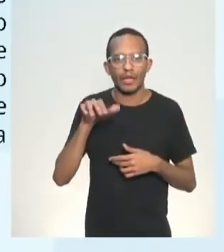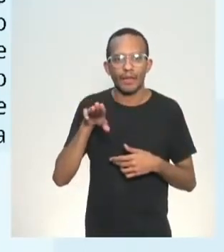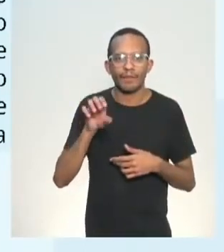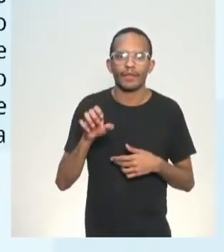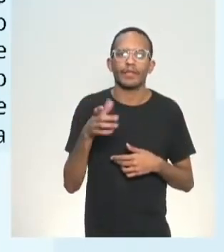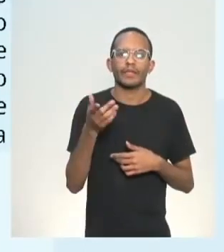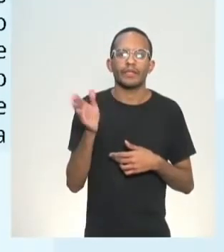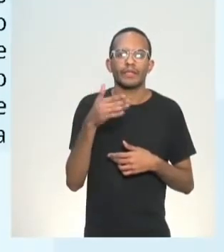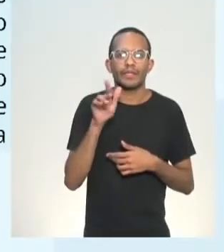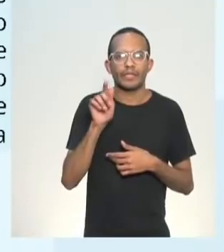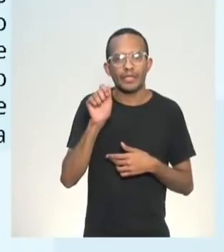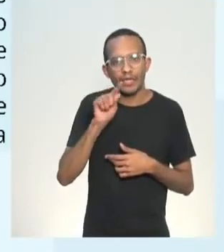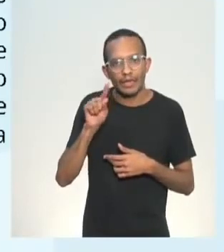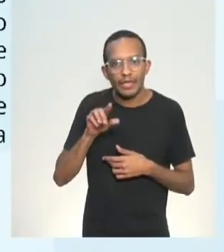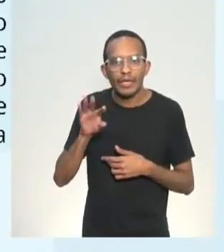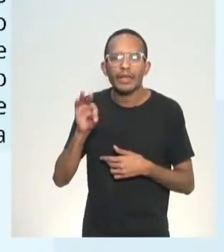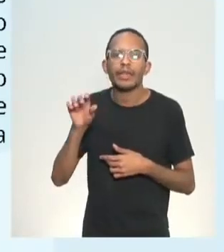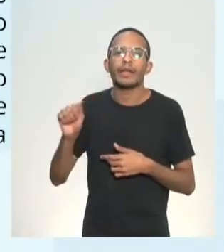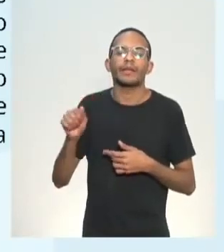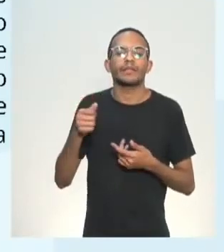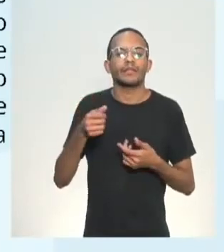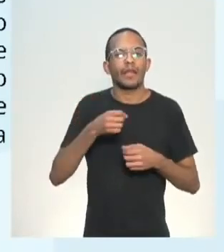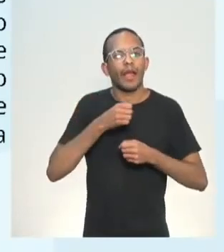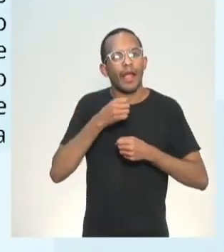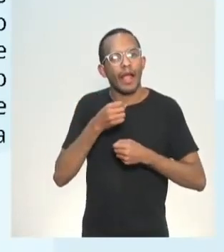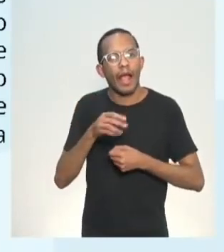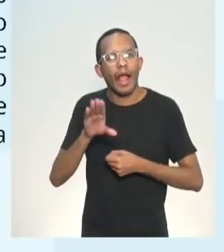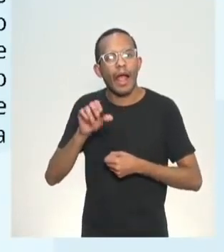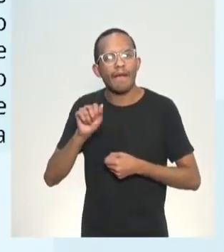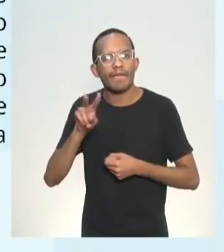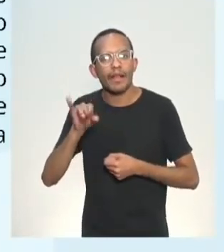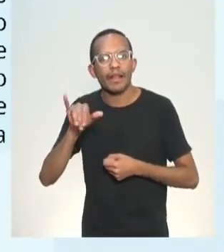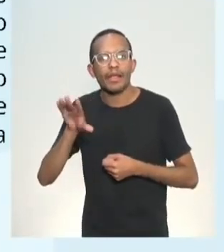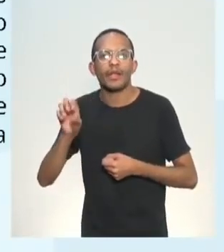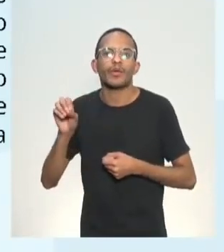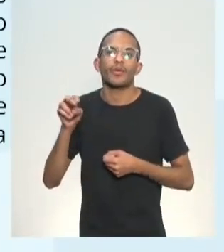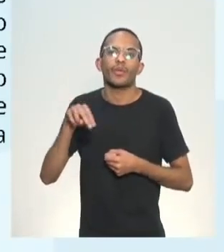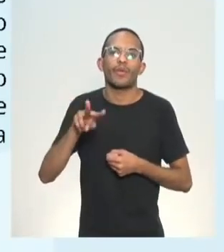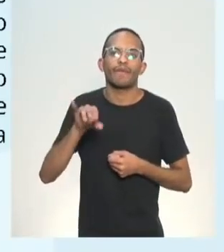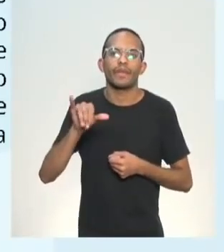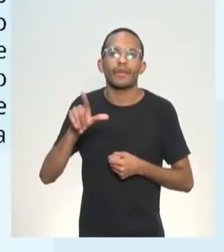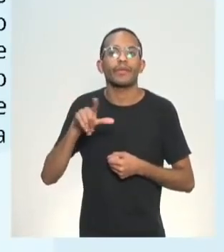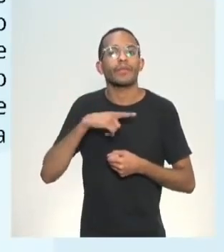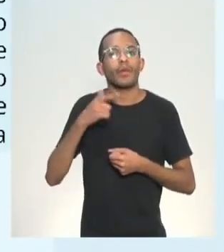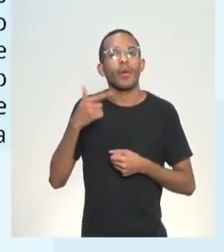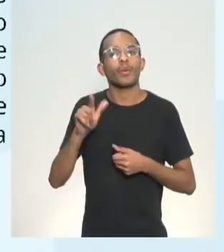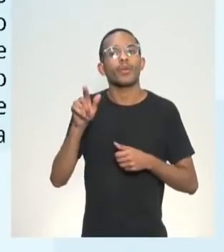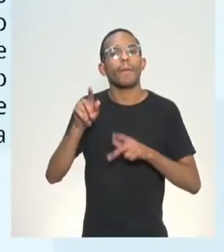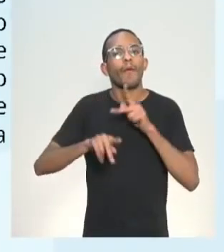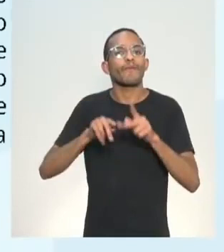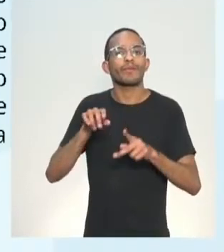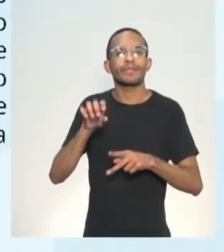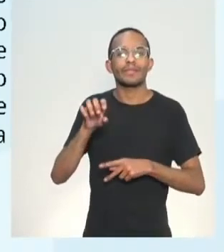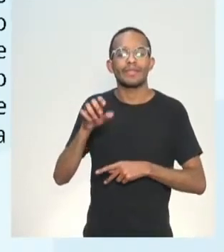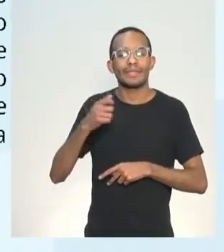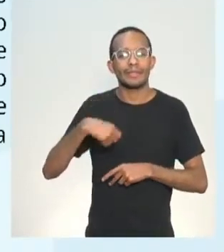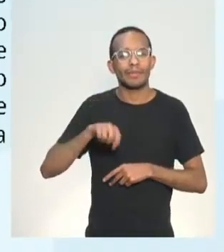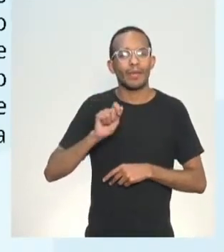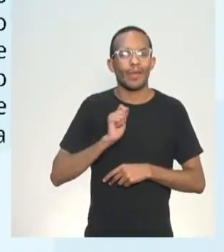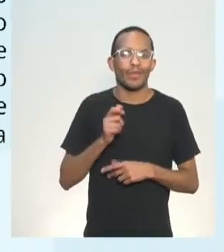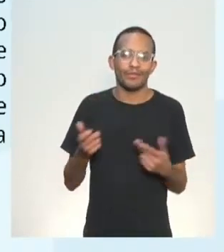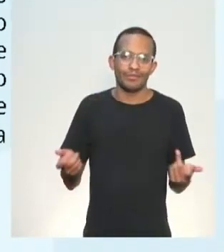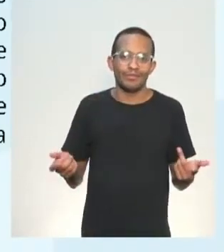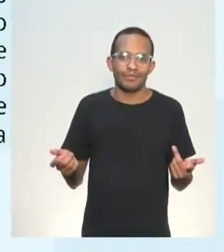são palavras, né, vindas, né, do hispânico, tá? Então, traduzem aí a influência desse aculturamento, né, nas terras brasileiras, tá